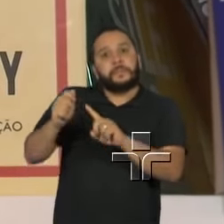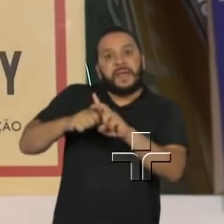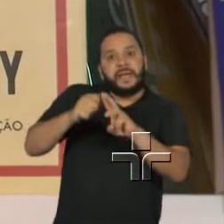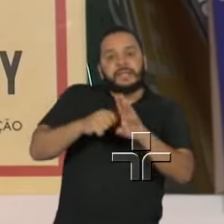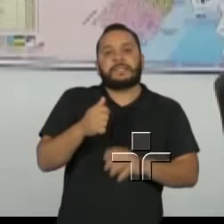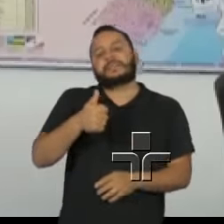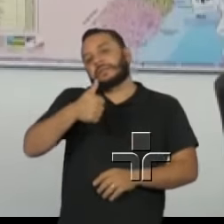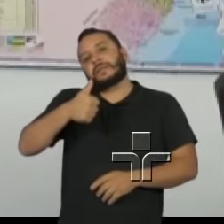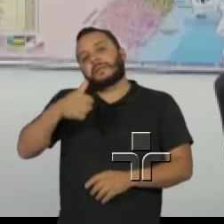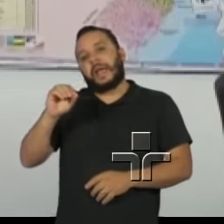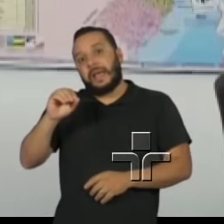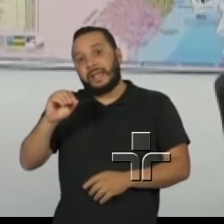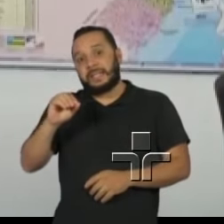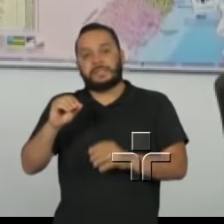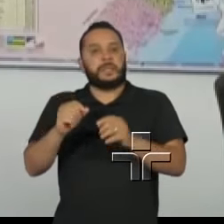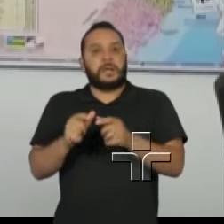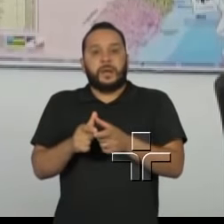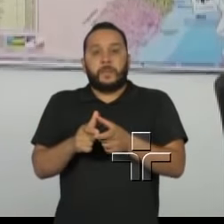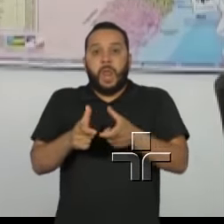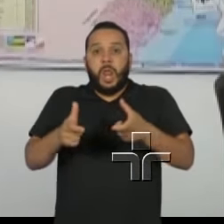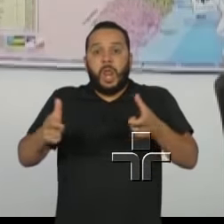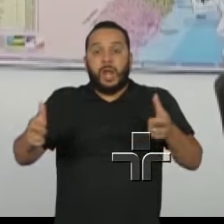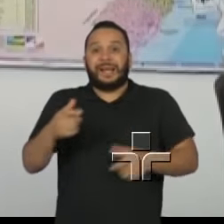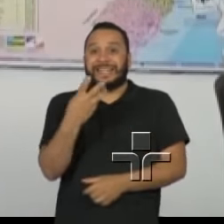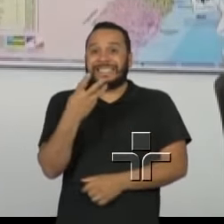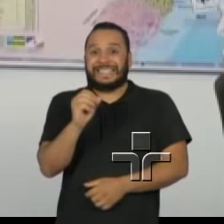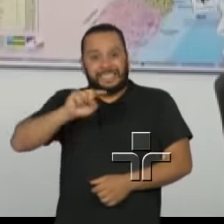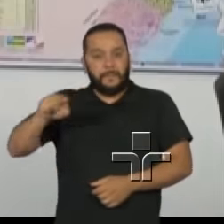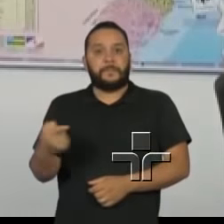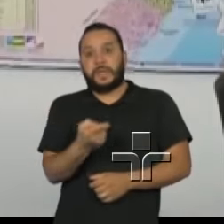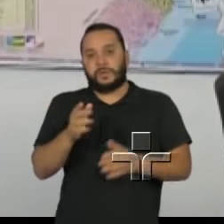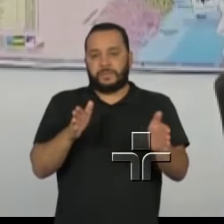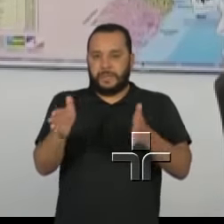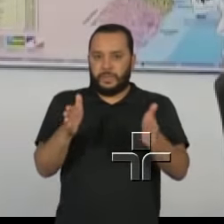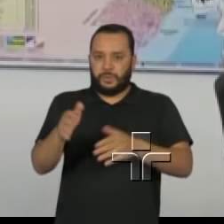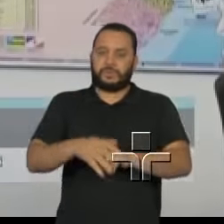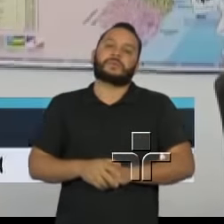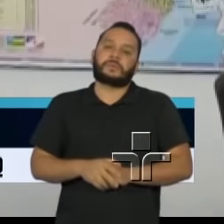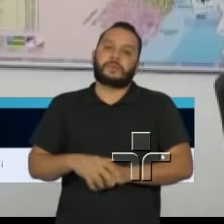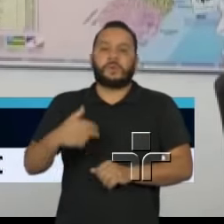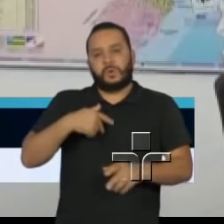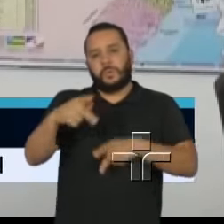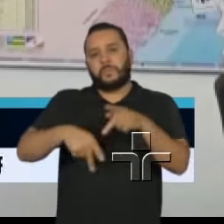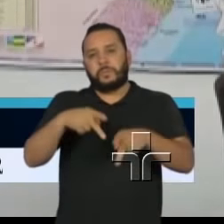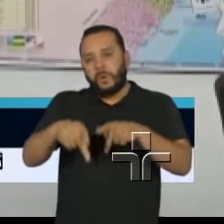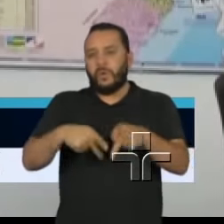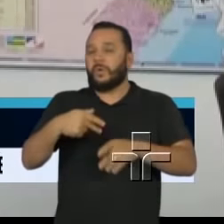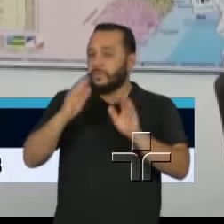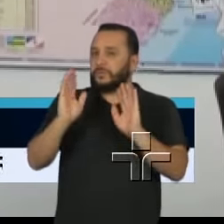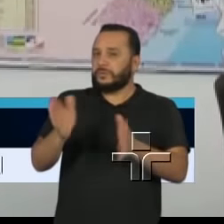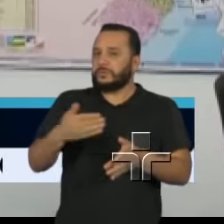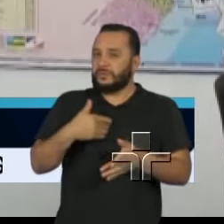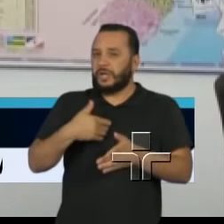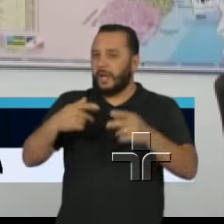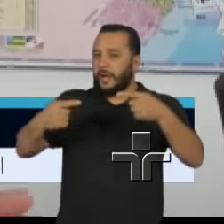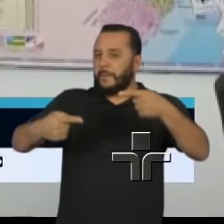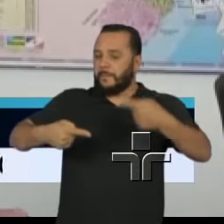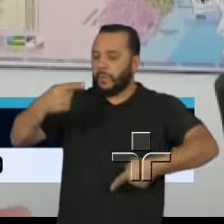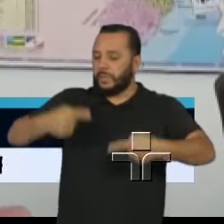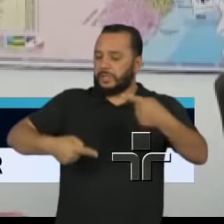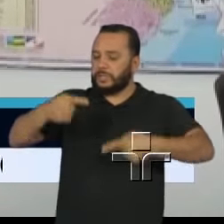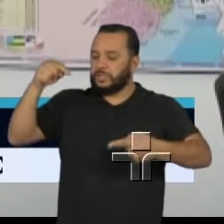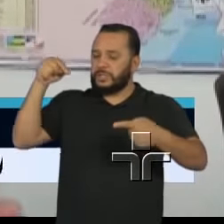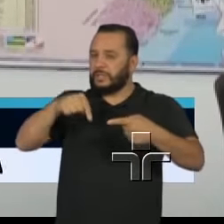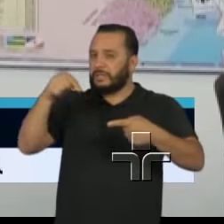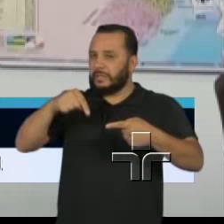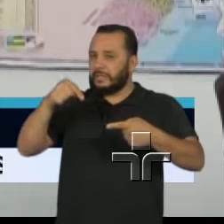mil nesse período. O tema vem ganhando bastante abrangência a partir do momento que a população se viu menos alheia e percebeu que política